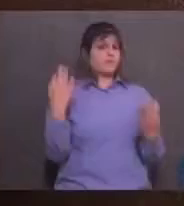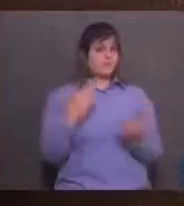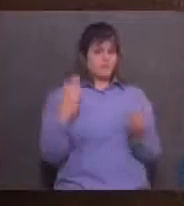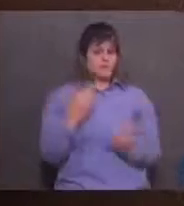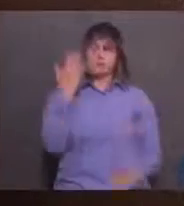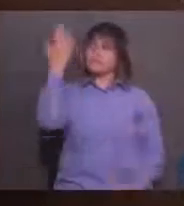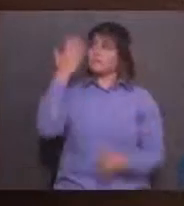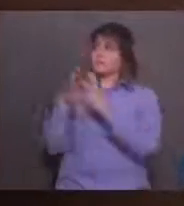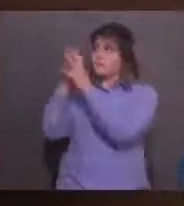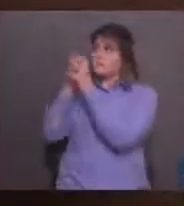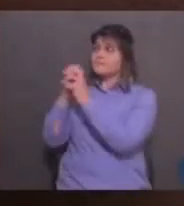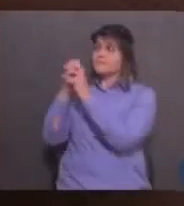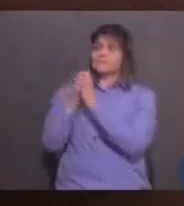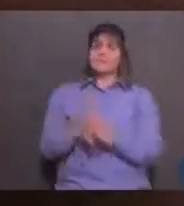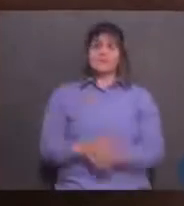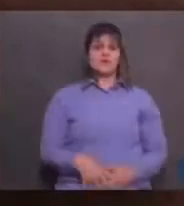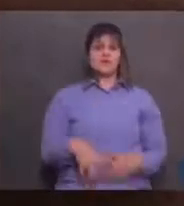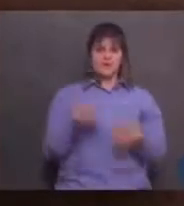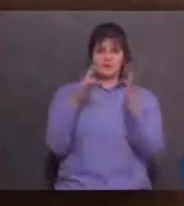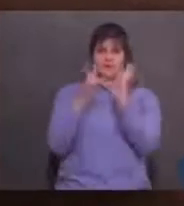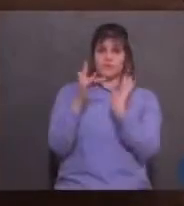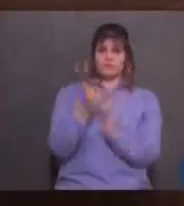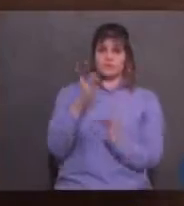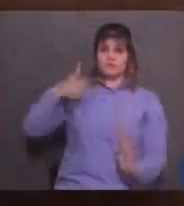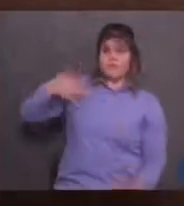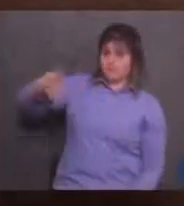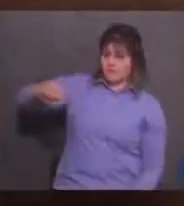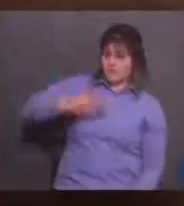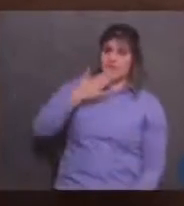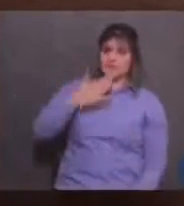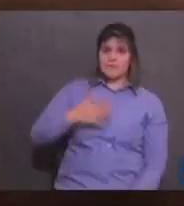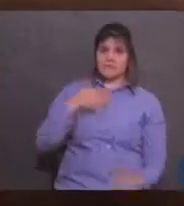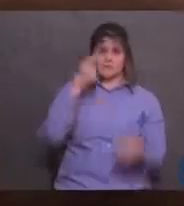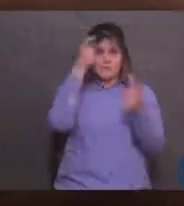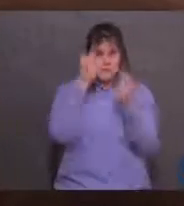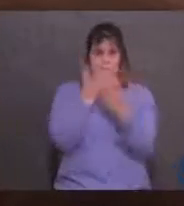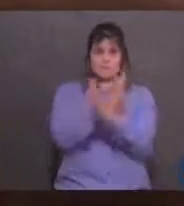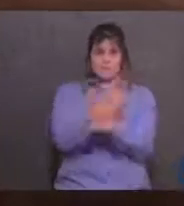ó meu Jesus, perdoai-nos e livrai-nos do fogo do inferno.